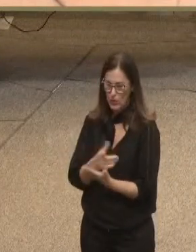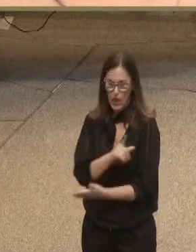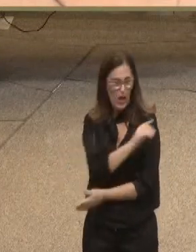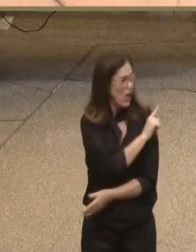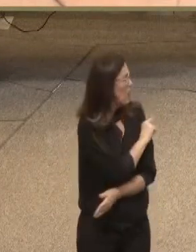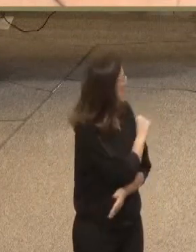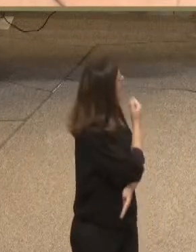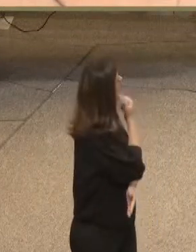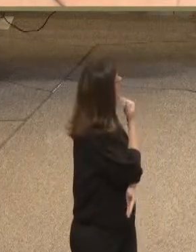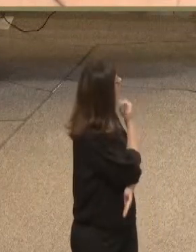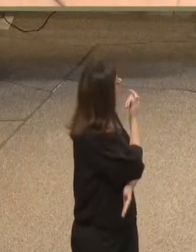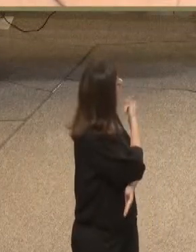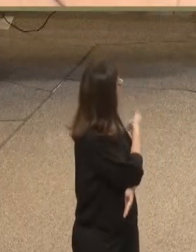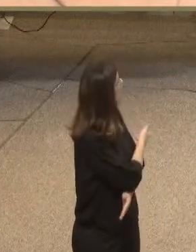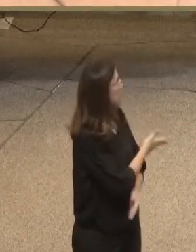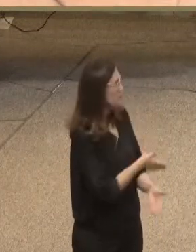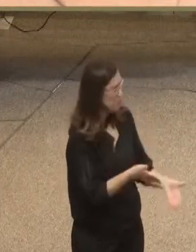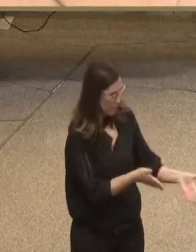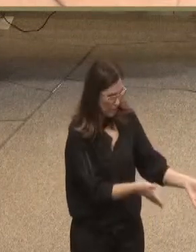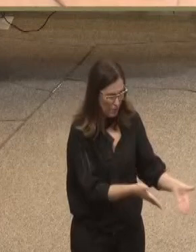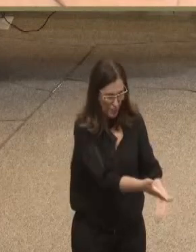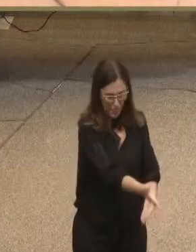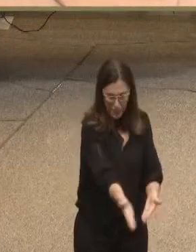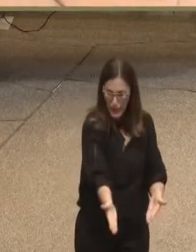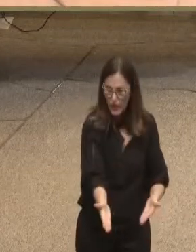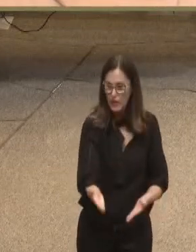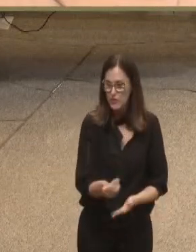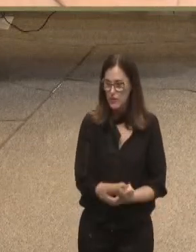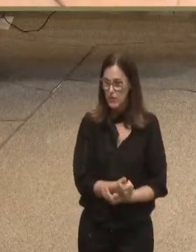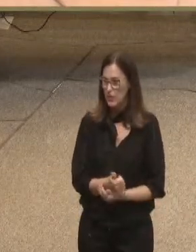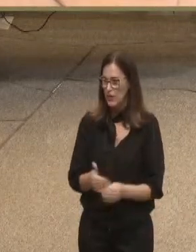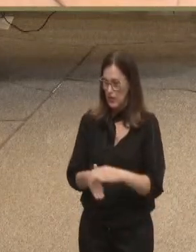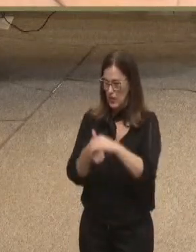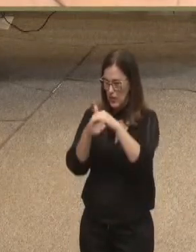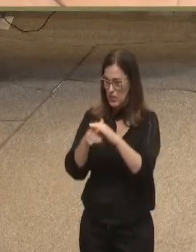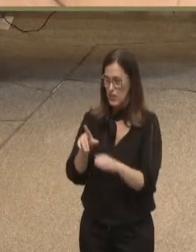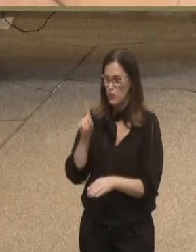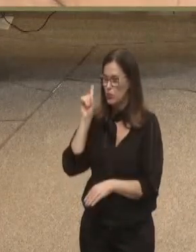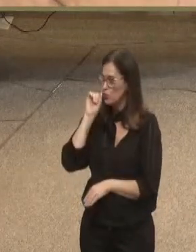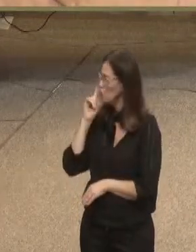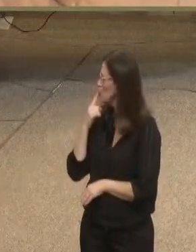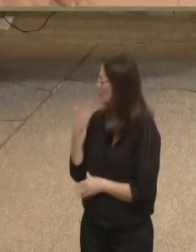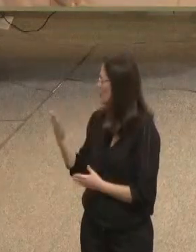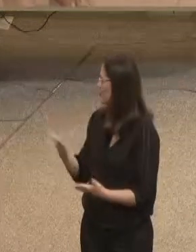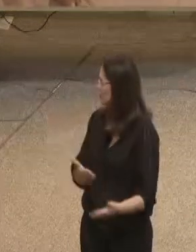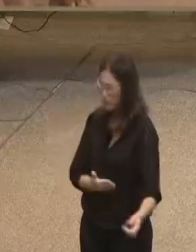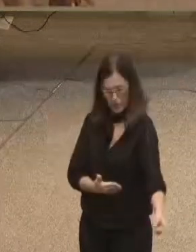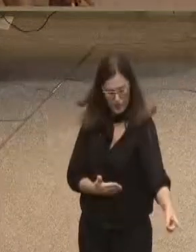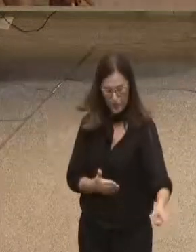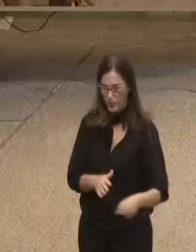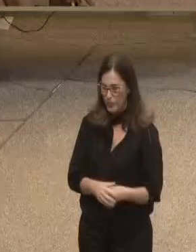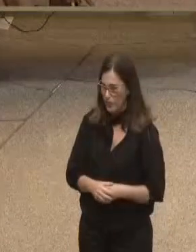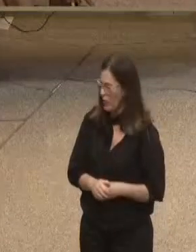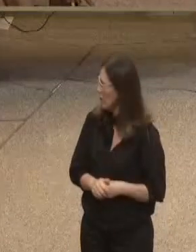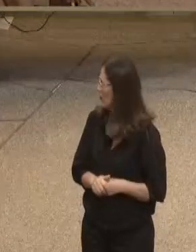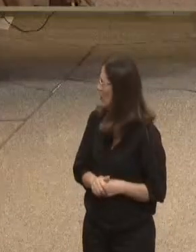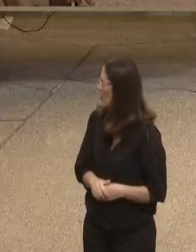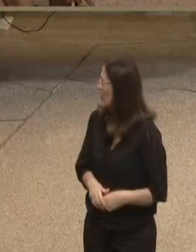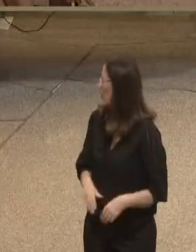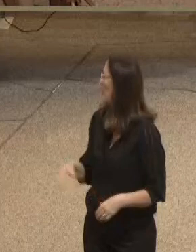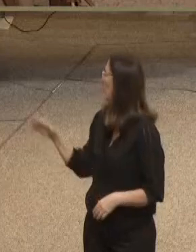agradecer a Deus. A liderança com surdos ficará aqui na plataforma, os demais irmãos aqui embaixo, como costumeiramente fazemos. Vamos fazer isso.